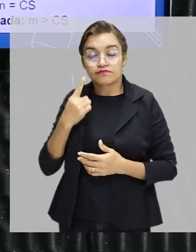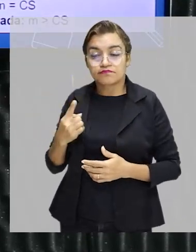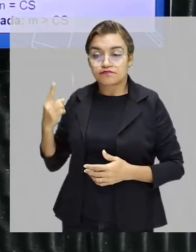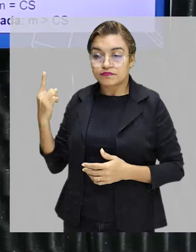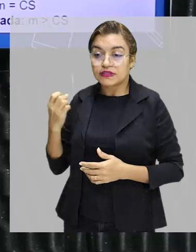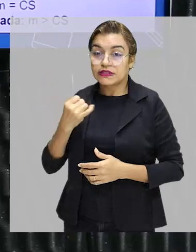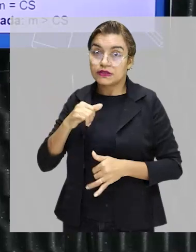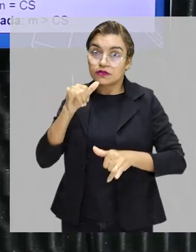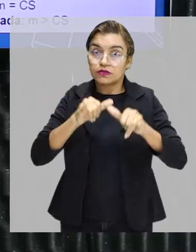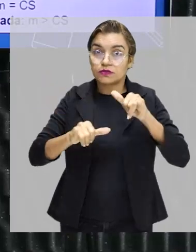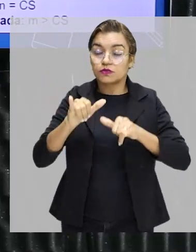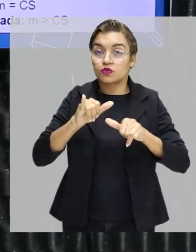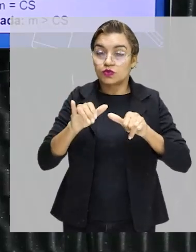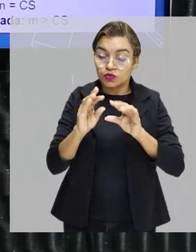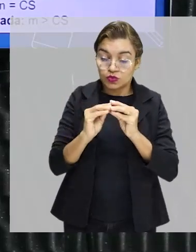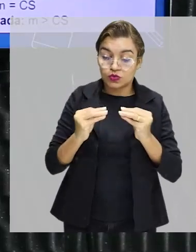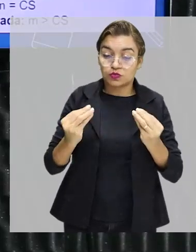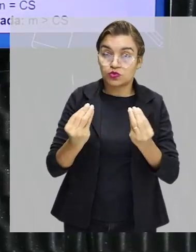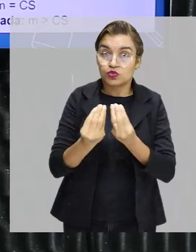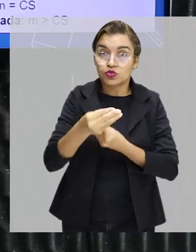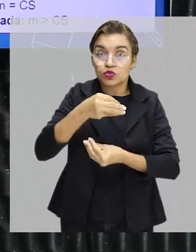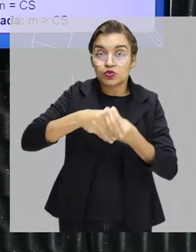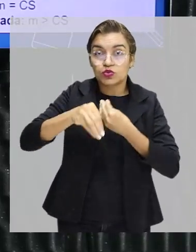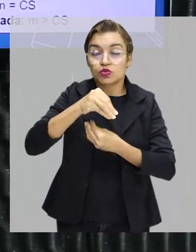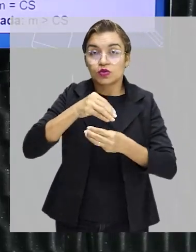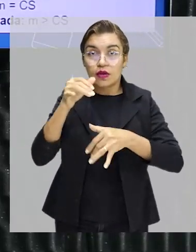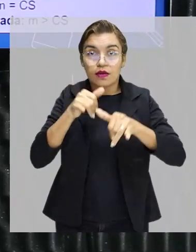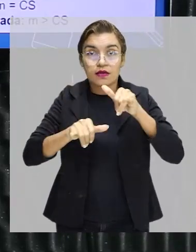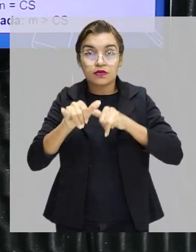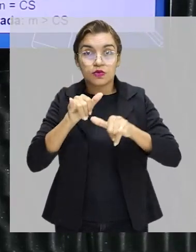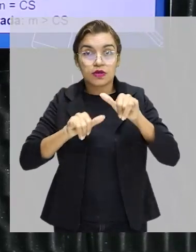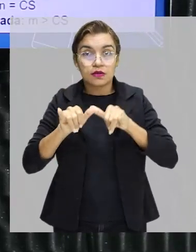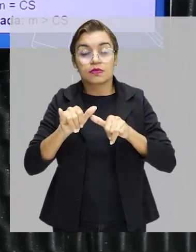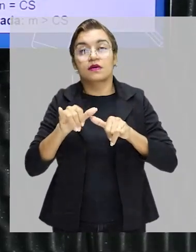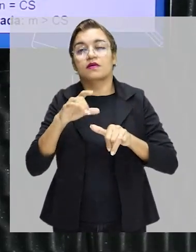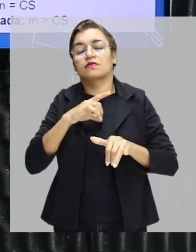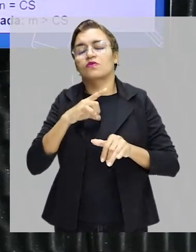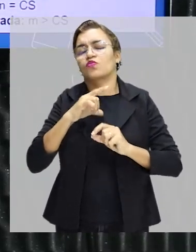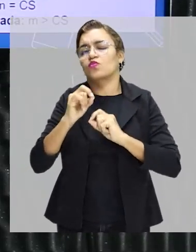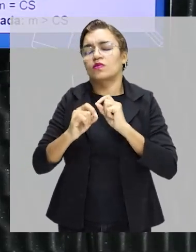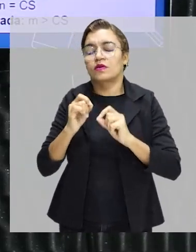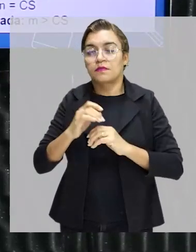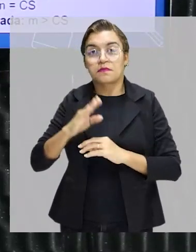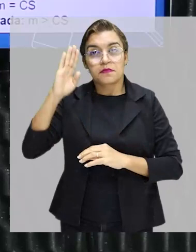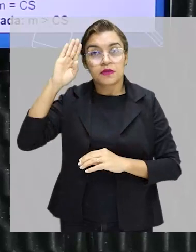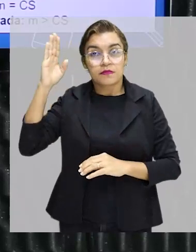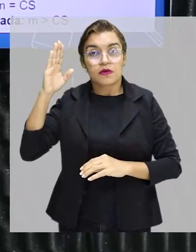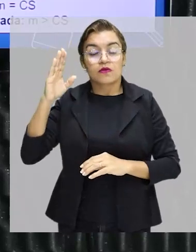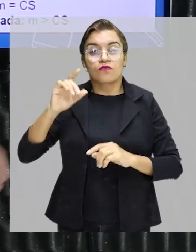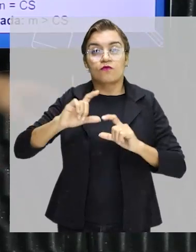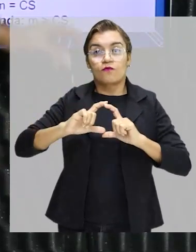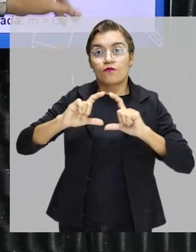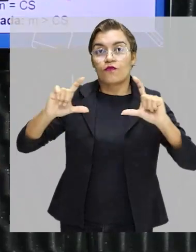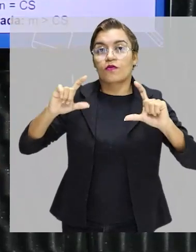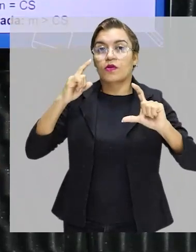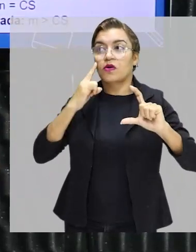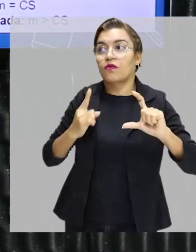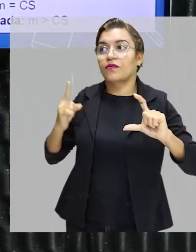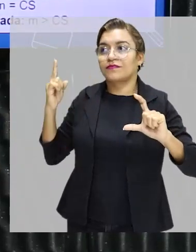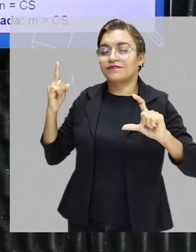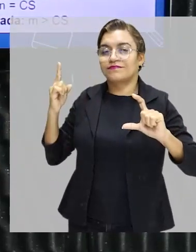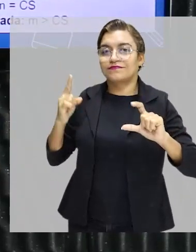for uma reação onde há mistura de soluções com reação química, a principal fórmula que eu vou utilizar é essa